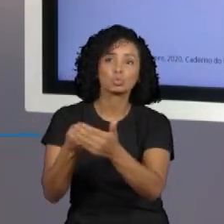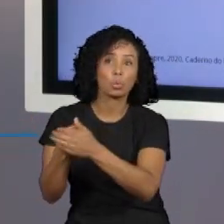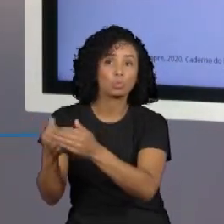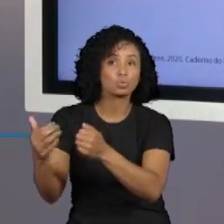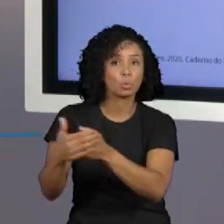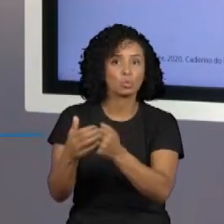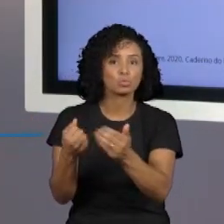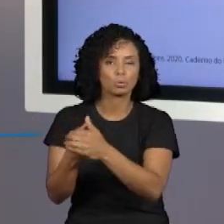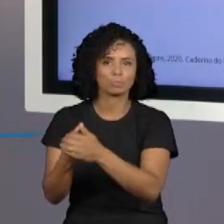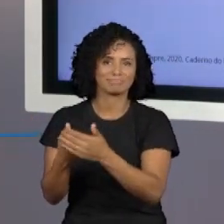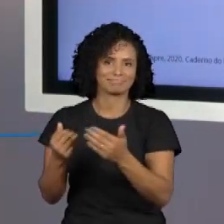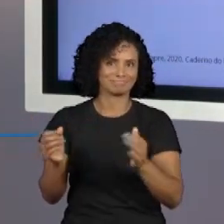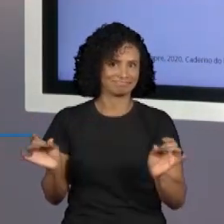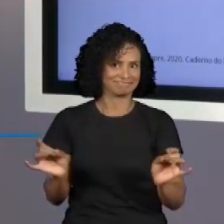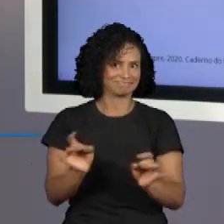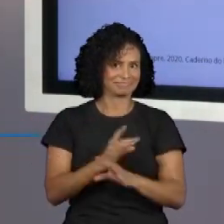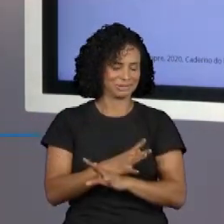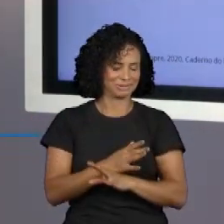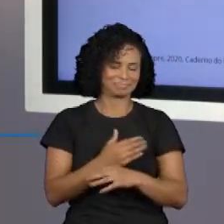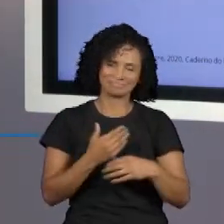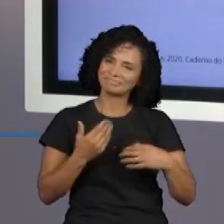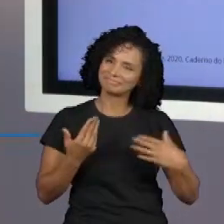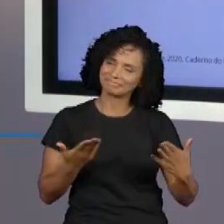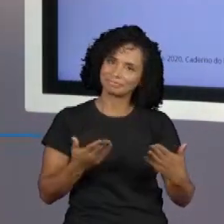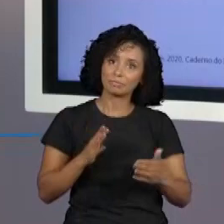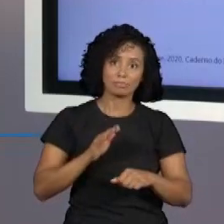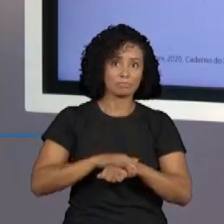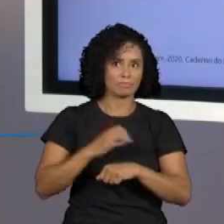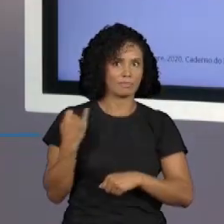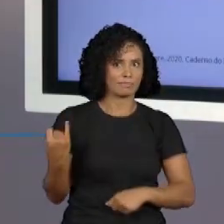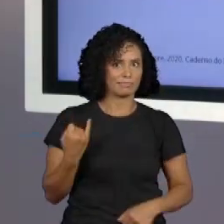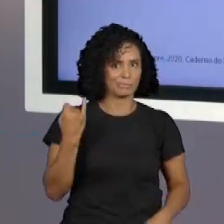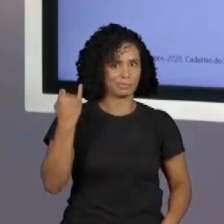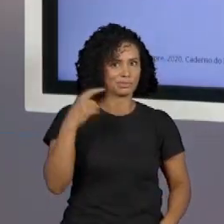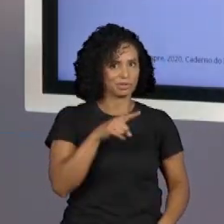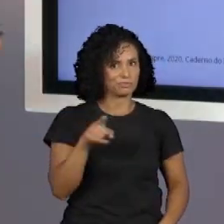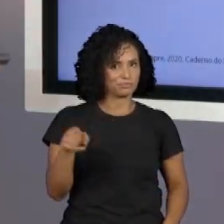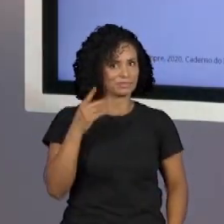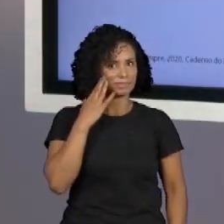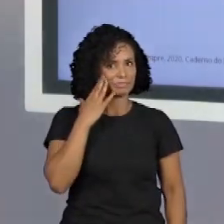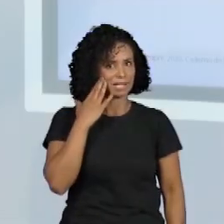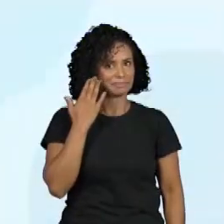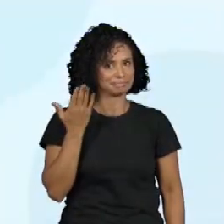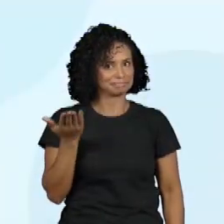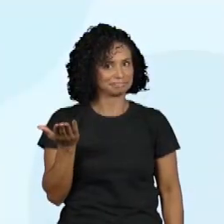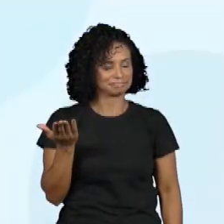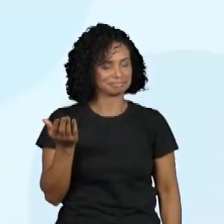parte muito importante de qualquer texto. Vamos para a terceira pergunta?